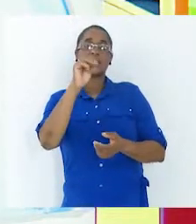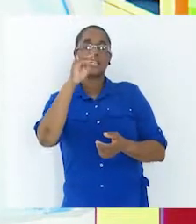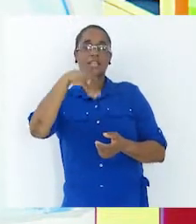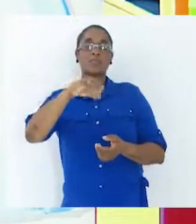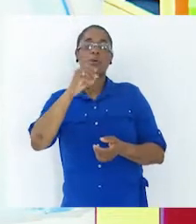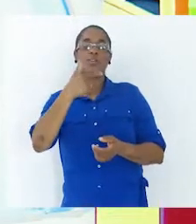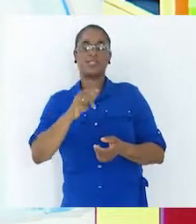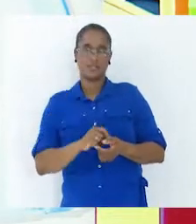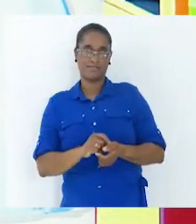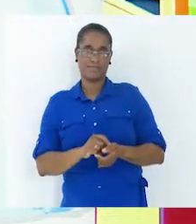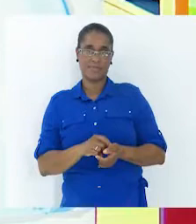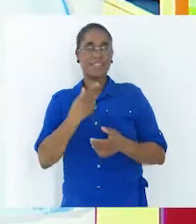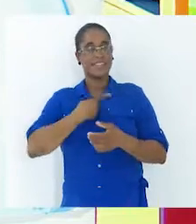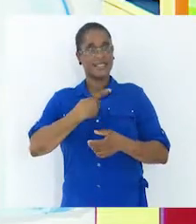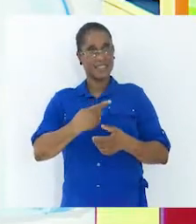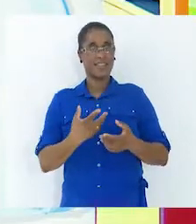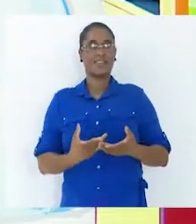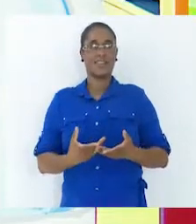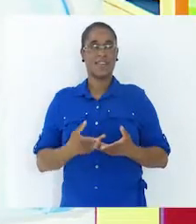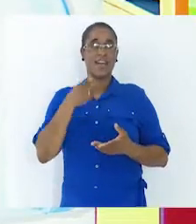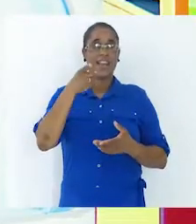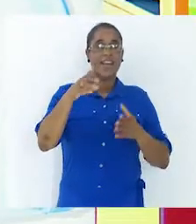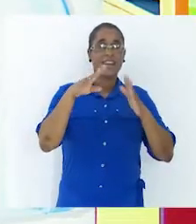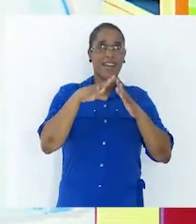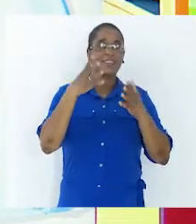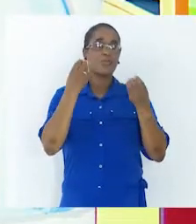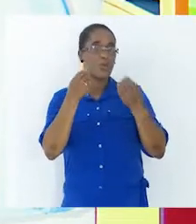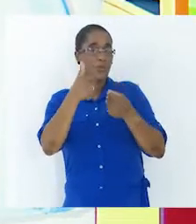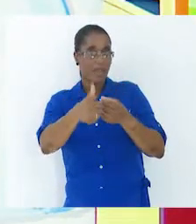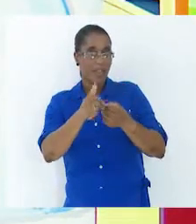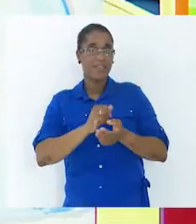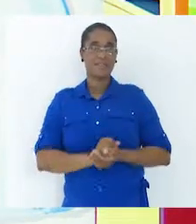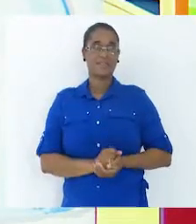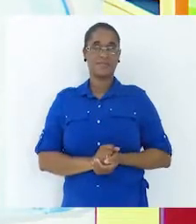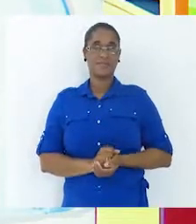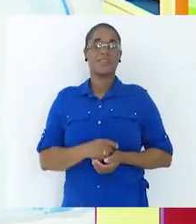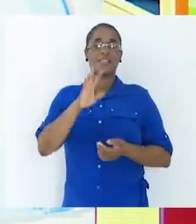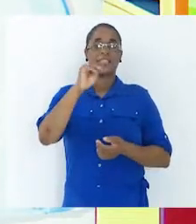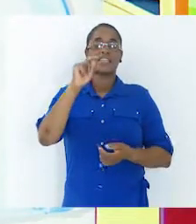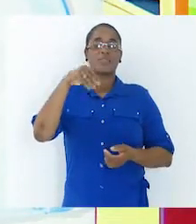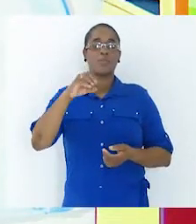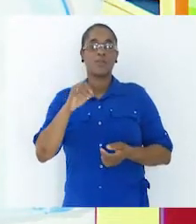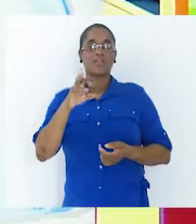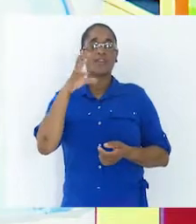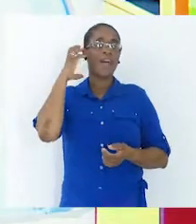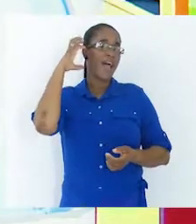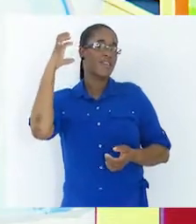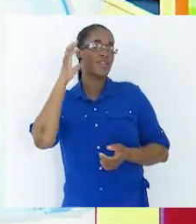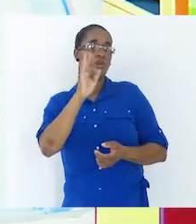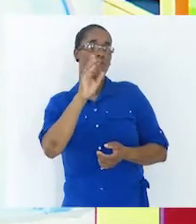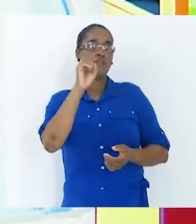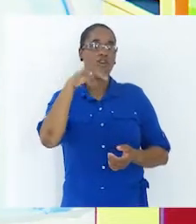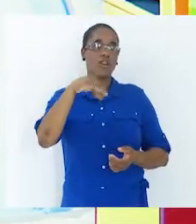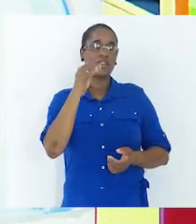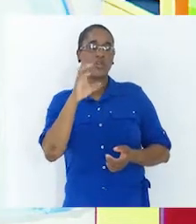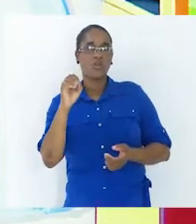e seria, então, lá em casa, muito bem, spot radiofônico.